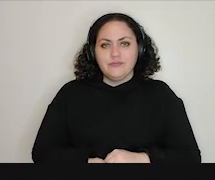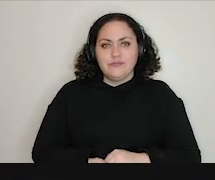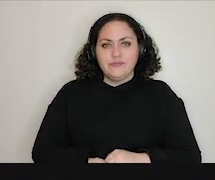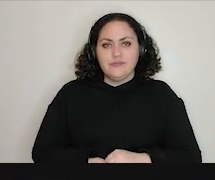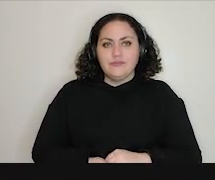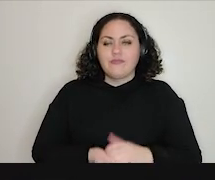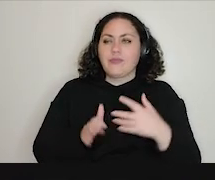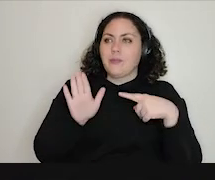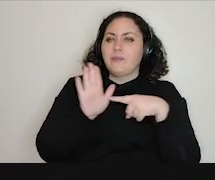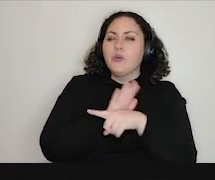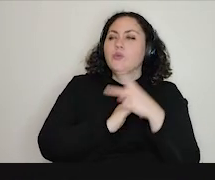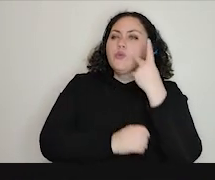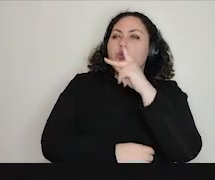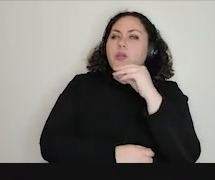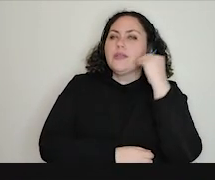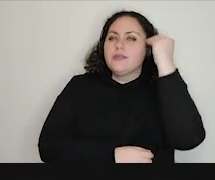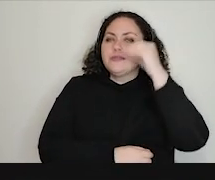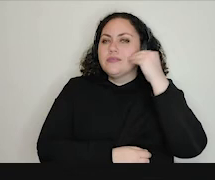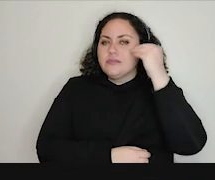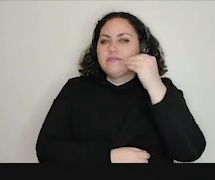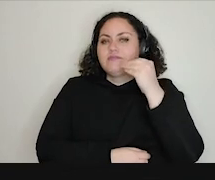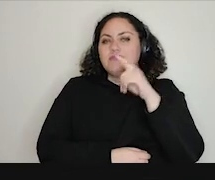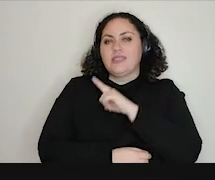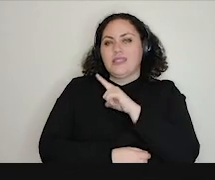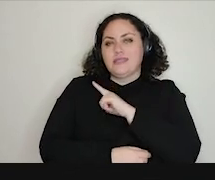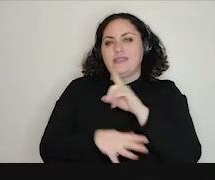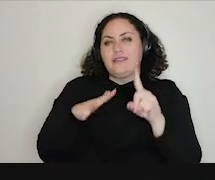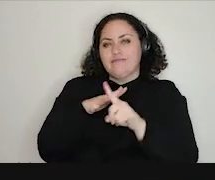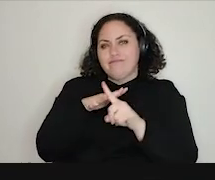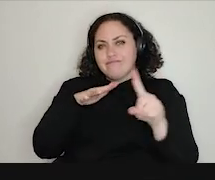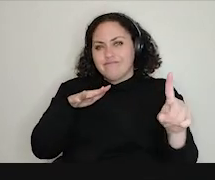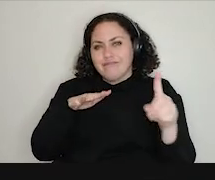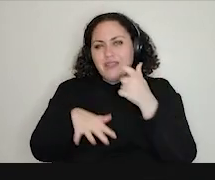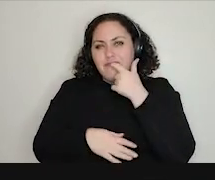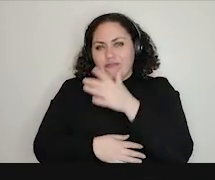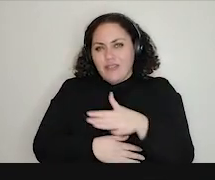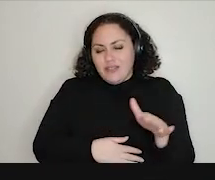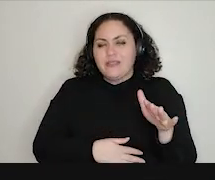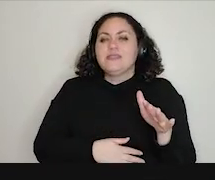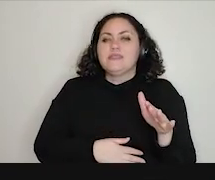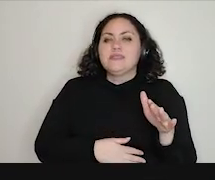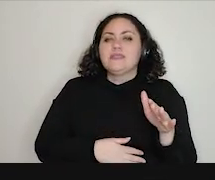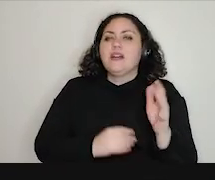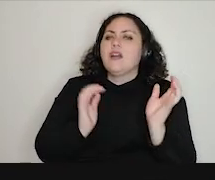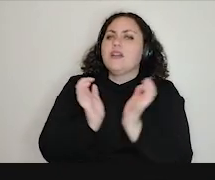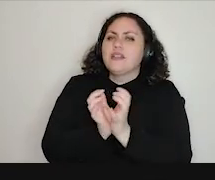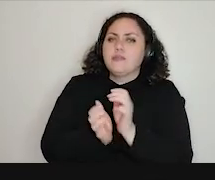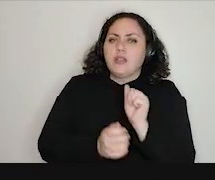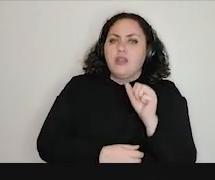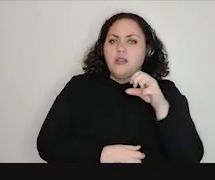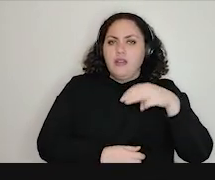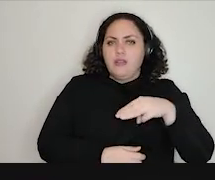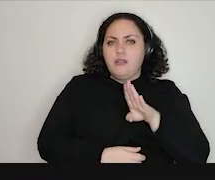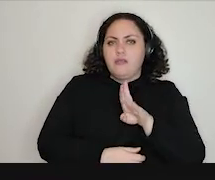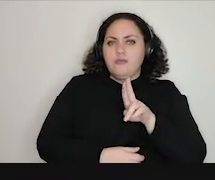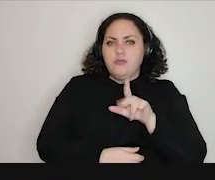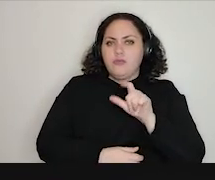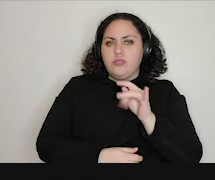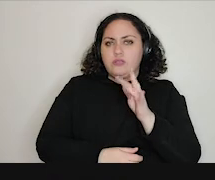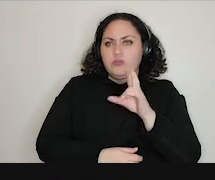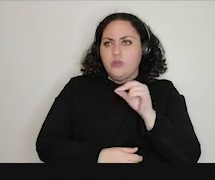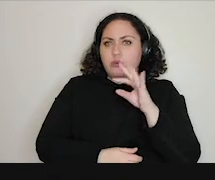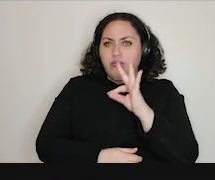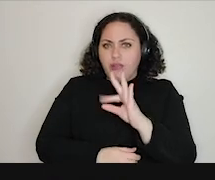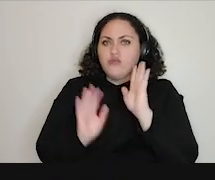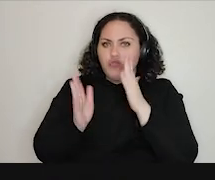Pensando na sua vivência de segregação durante a infância, a equipe do ambulatório T já atendeu alguma criança ou